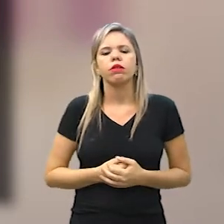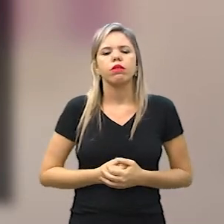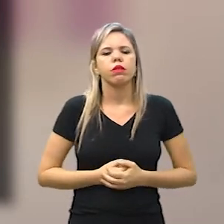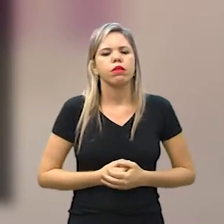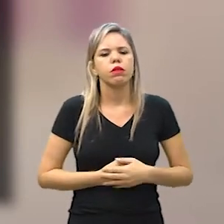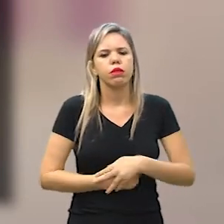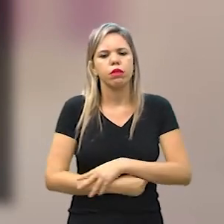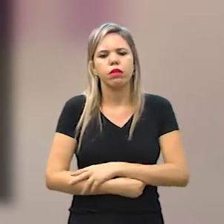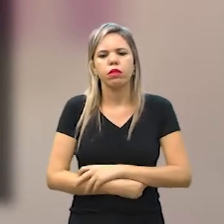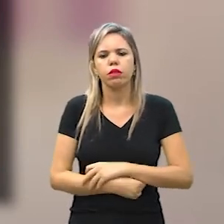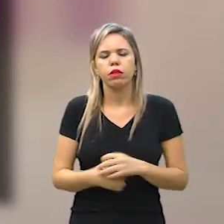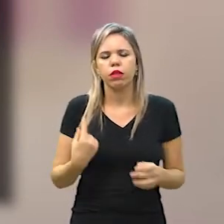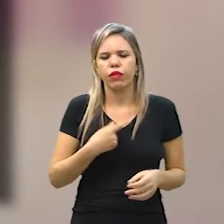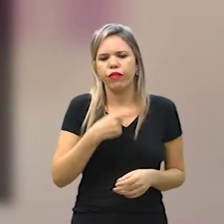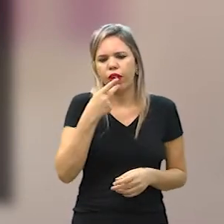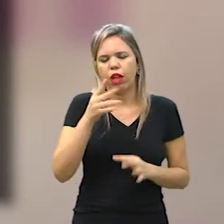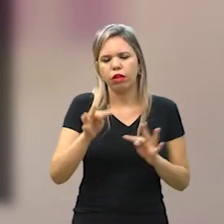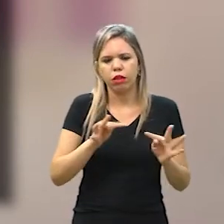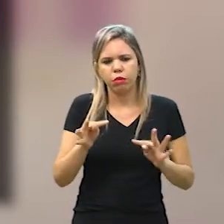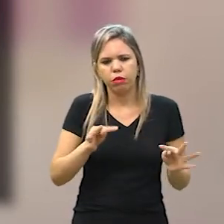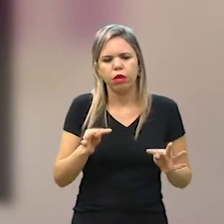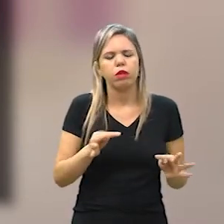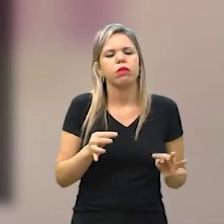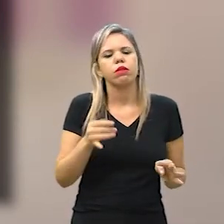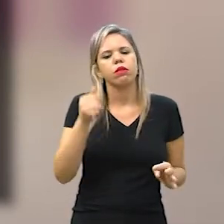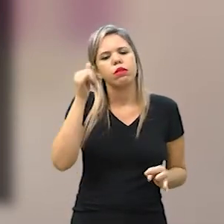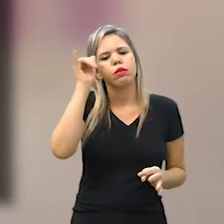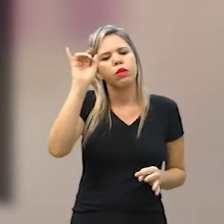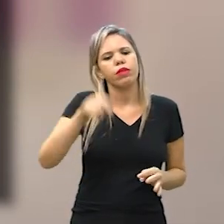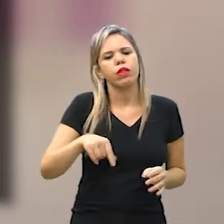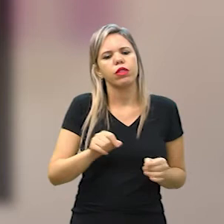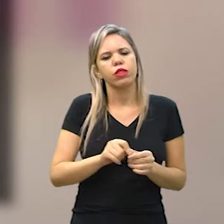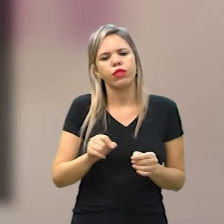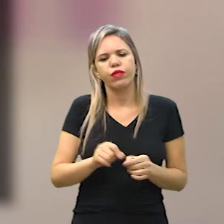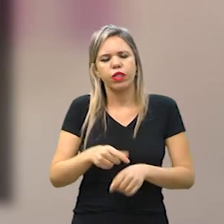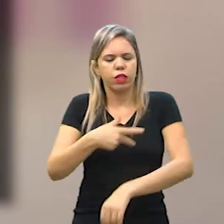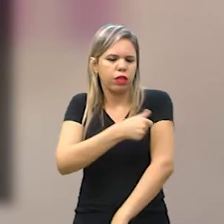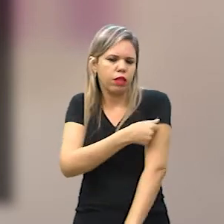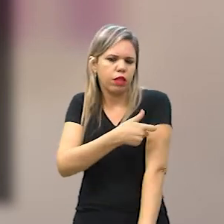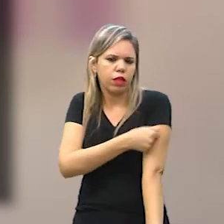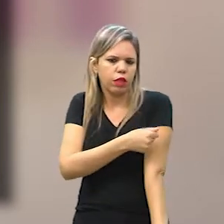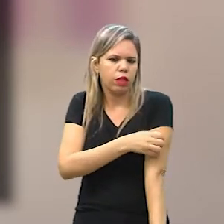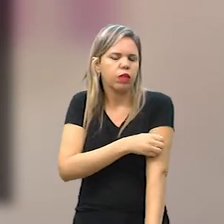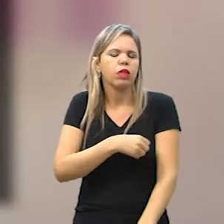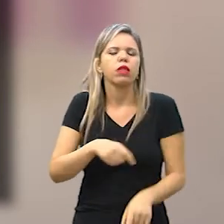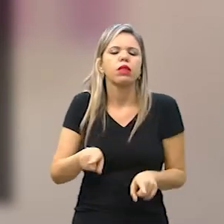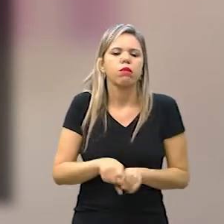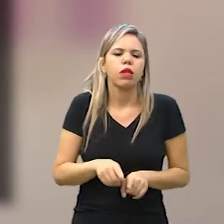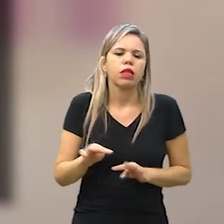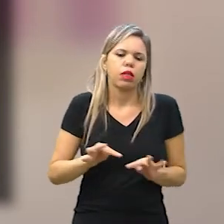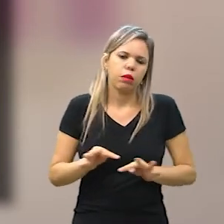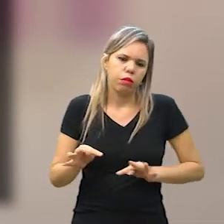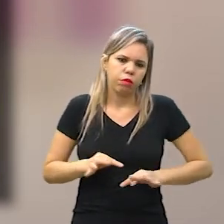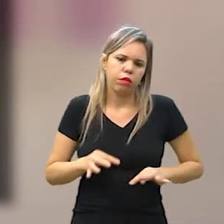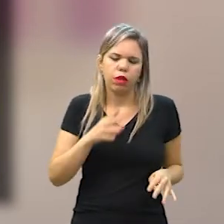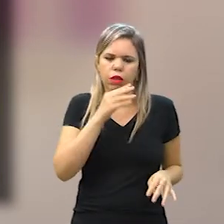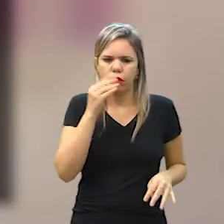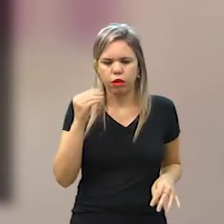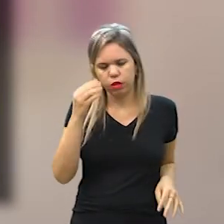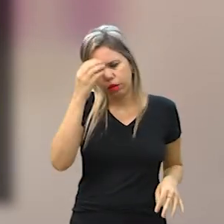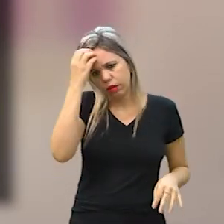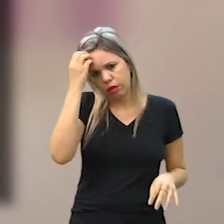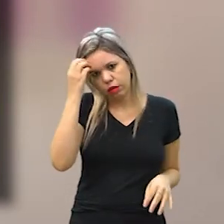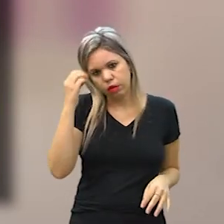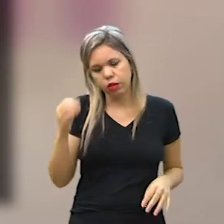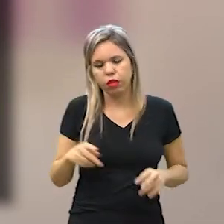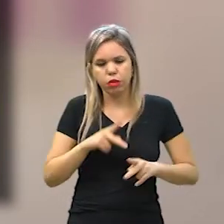caso, né, que a gente fala que é a prevenção, tá? Prevenção a gente faz com vacinas e com as medidas, né? Então, os